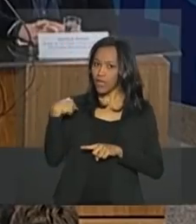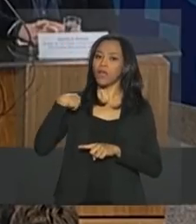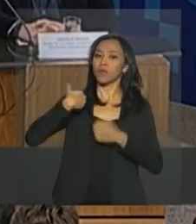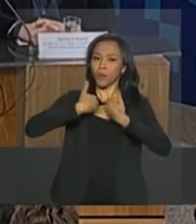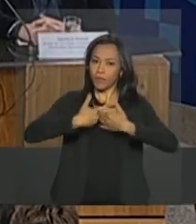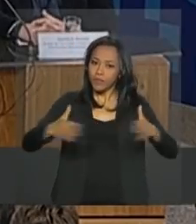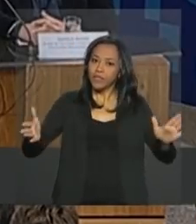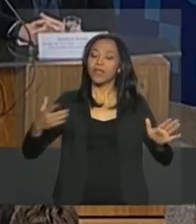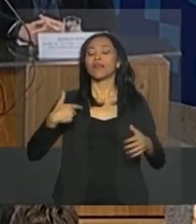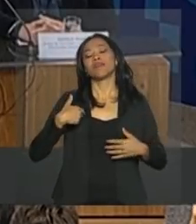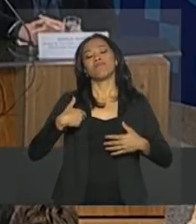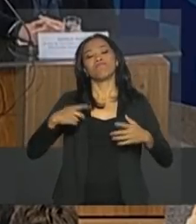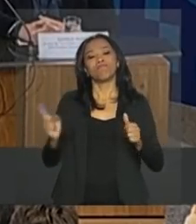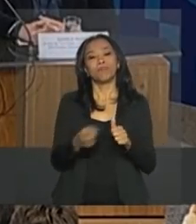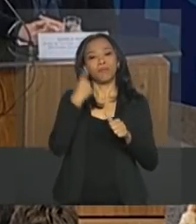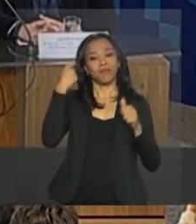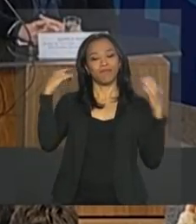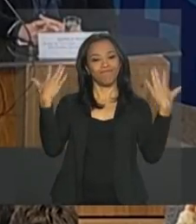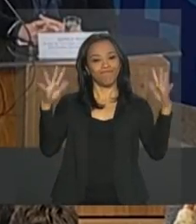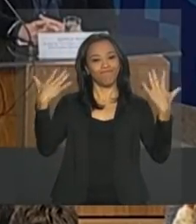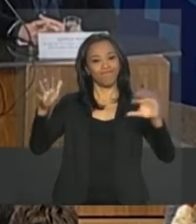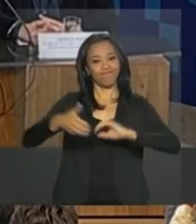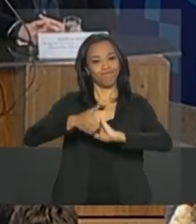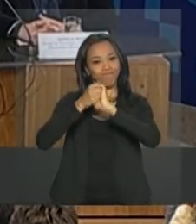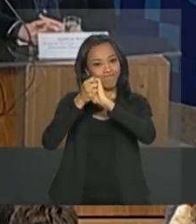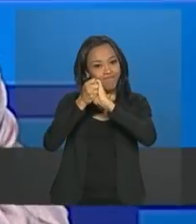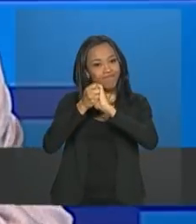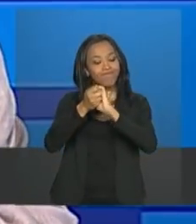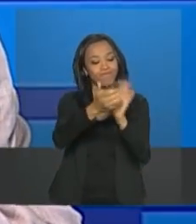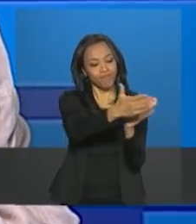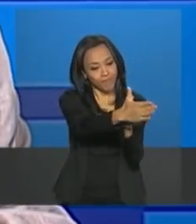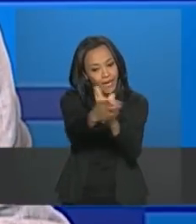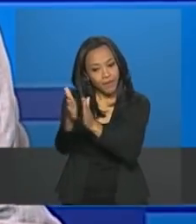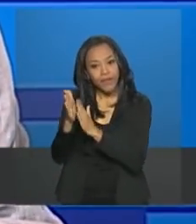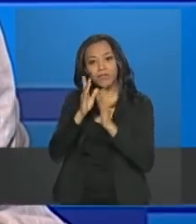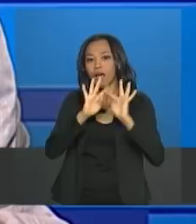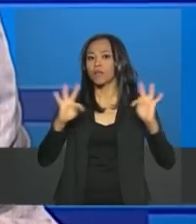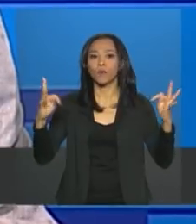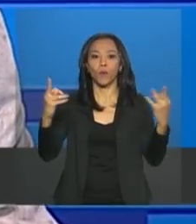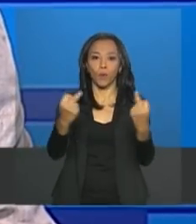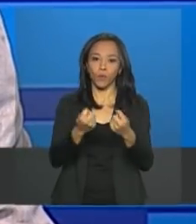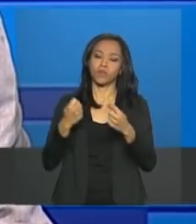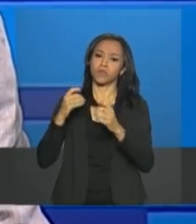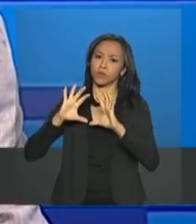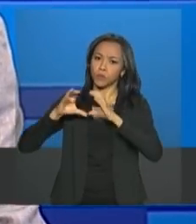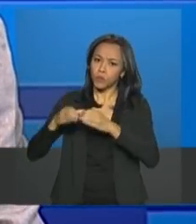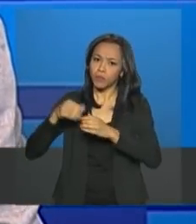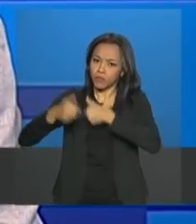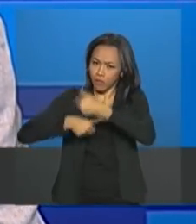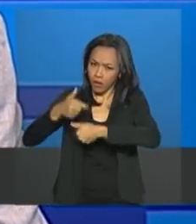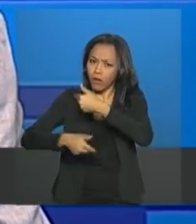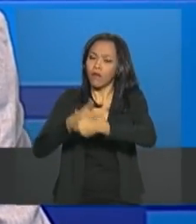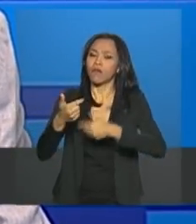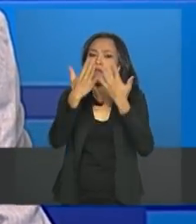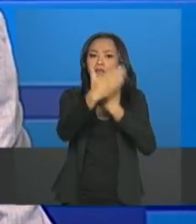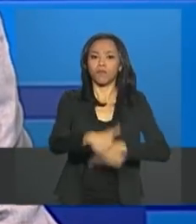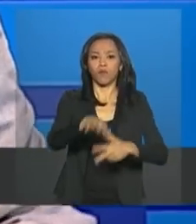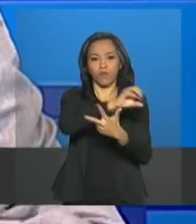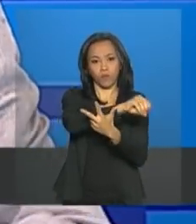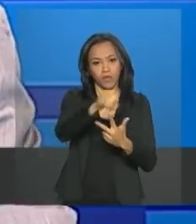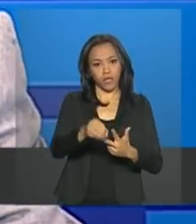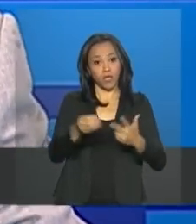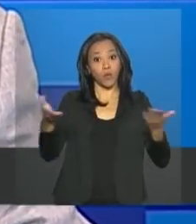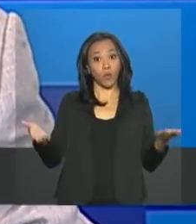parabenizando a todos os envolvidos nessa prova do enem hoje nós tivemos um dia